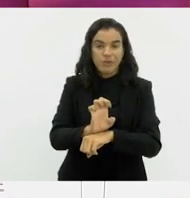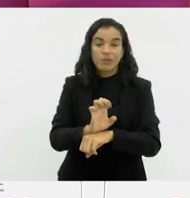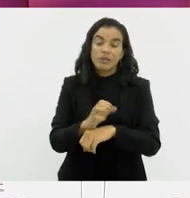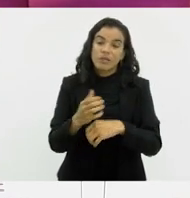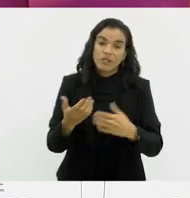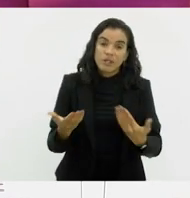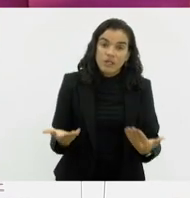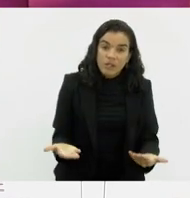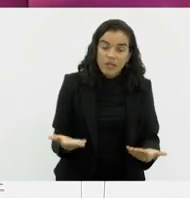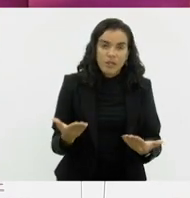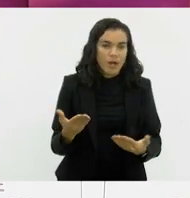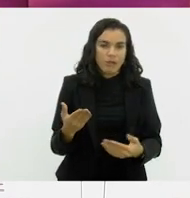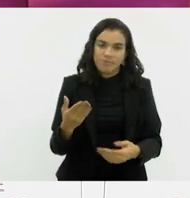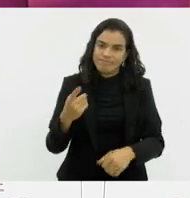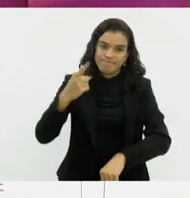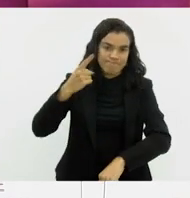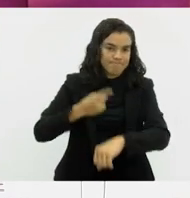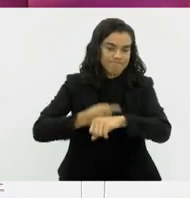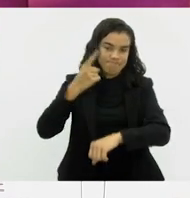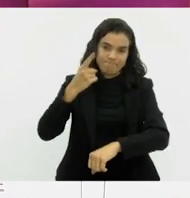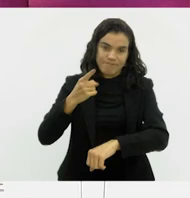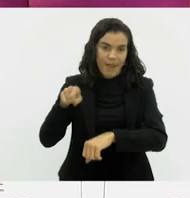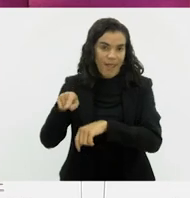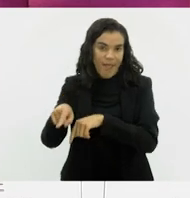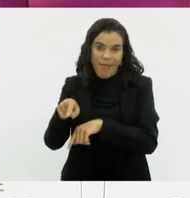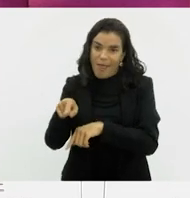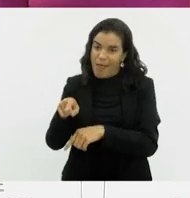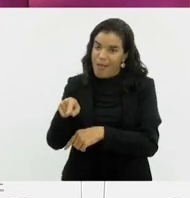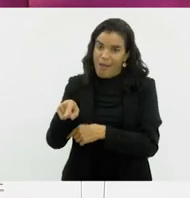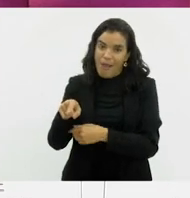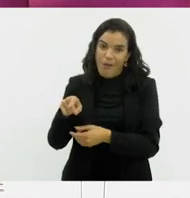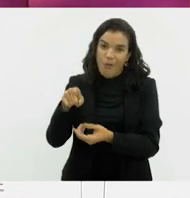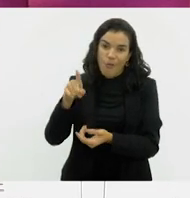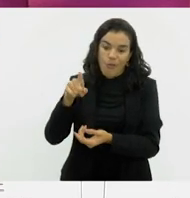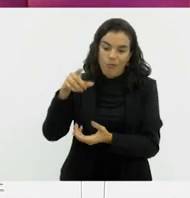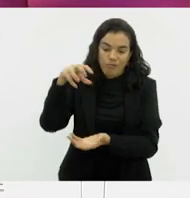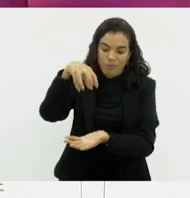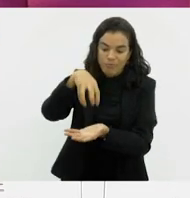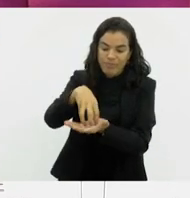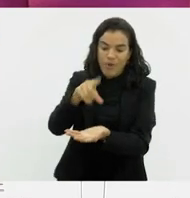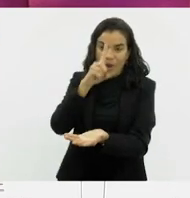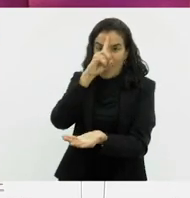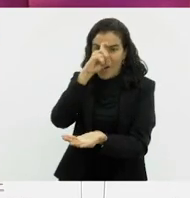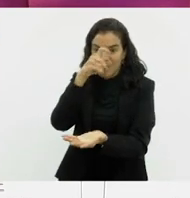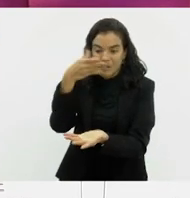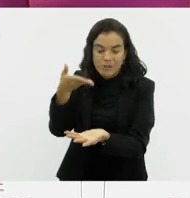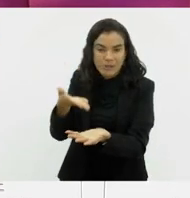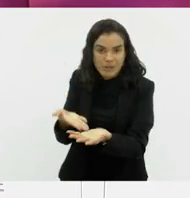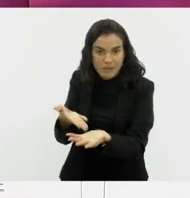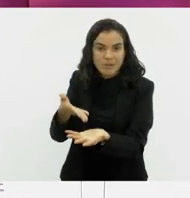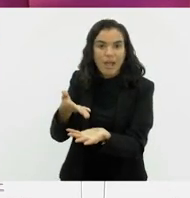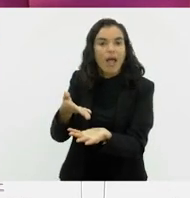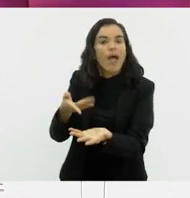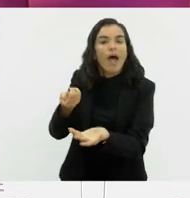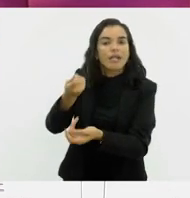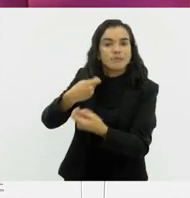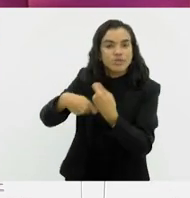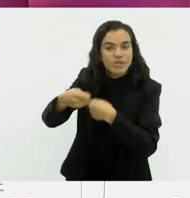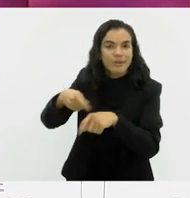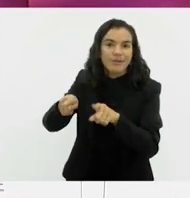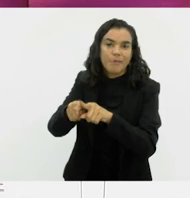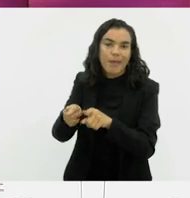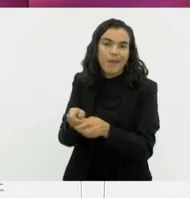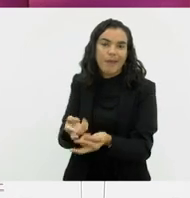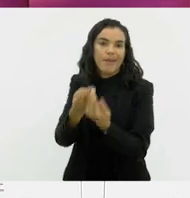Então, automaticamente, por ser uma unidade hospitalar, ela passaria a ser administrada também, né,